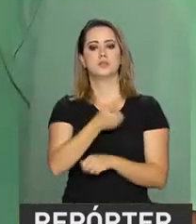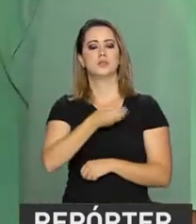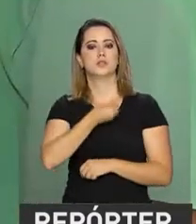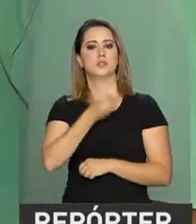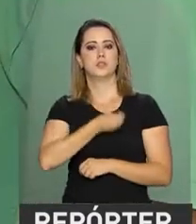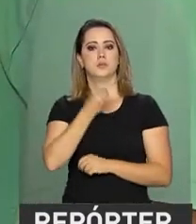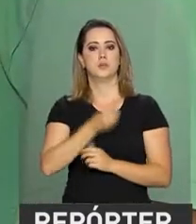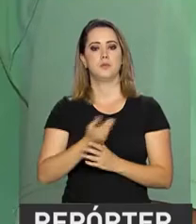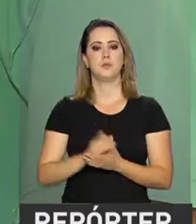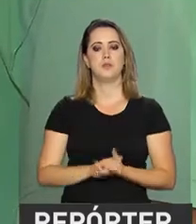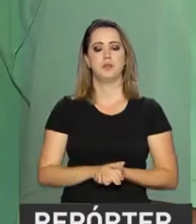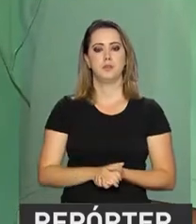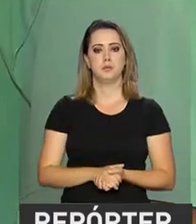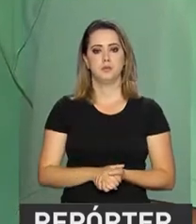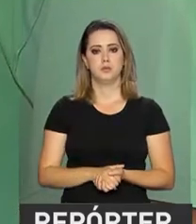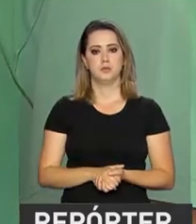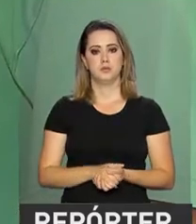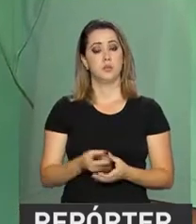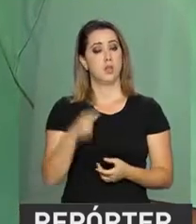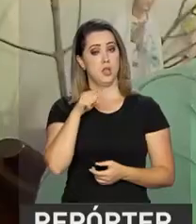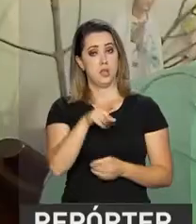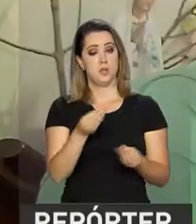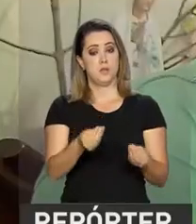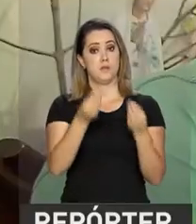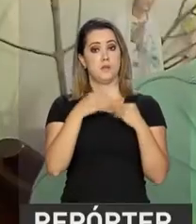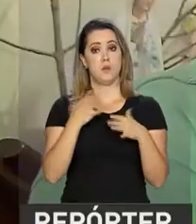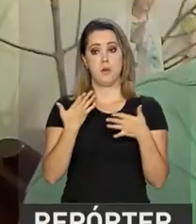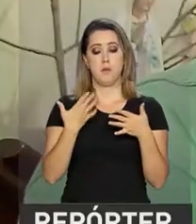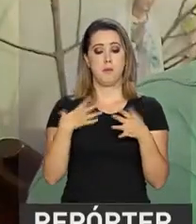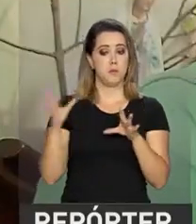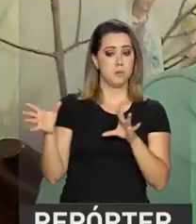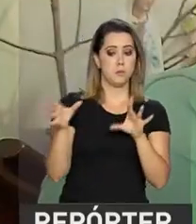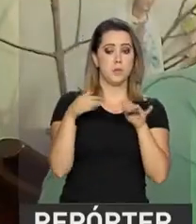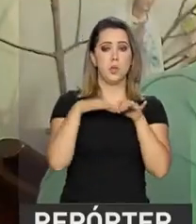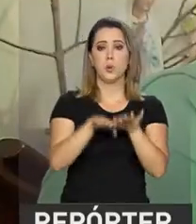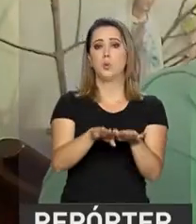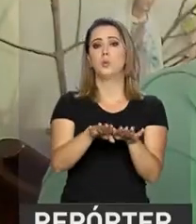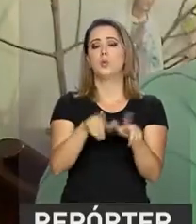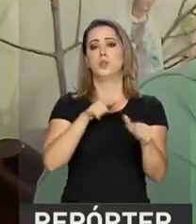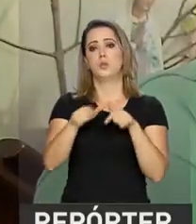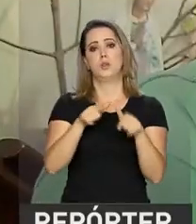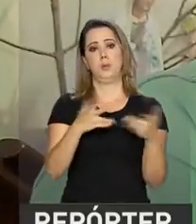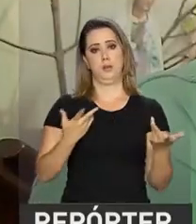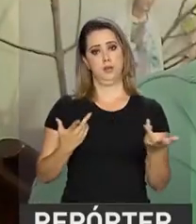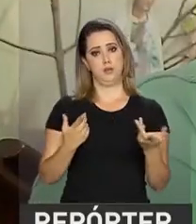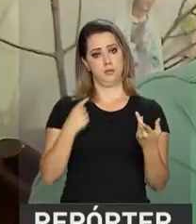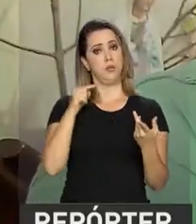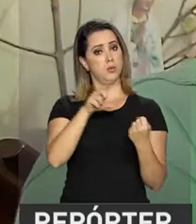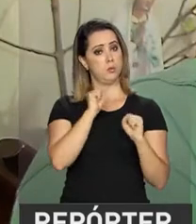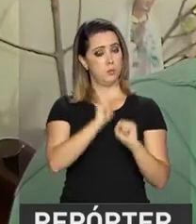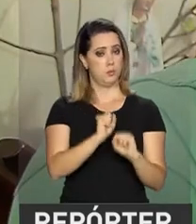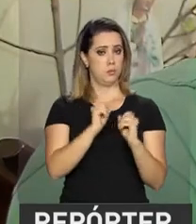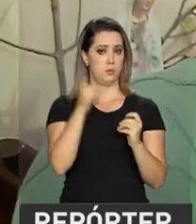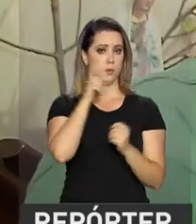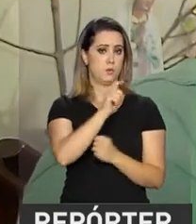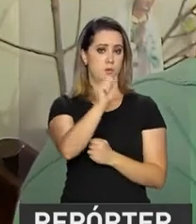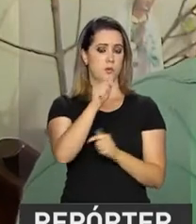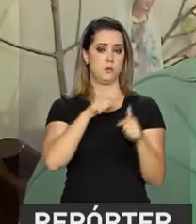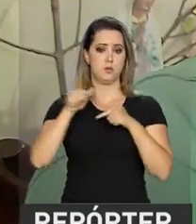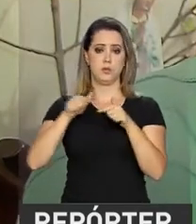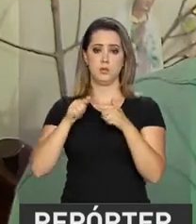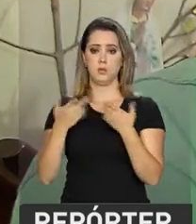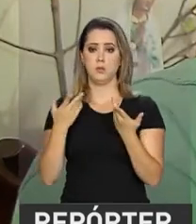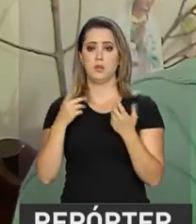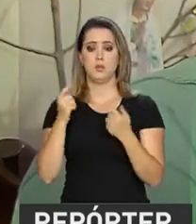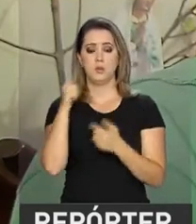isso vai me encaixar na no mercado de trabalho e com isso eu vou conseguir um emprego